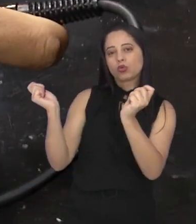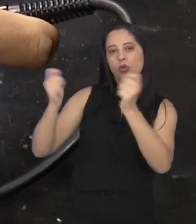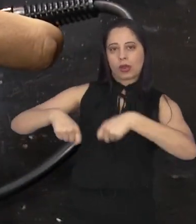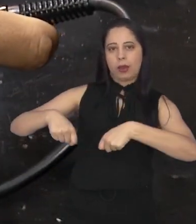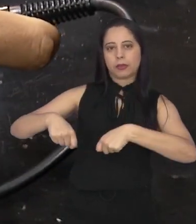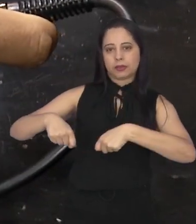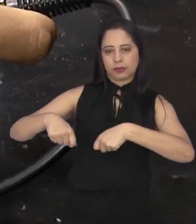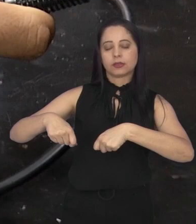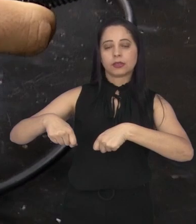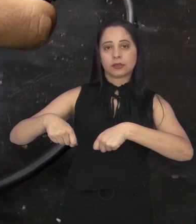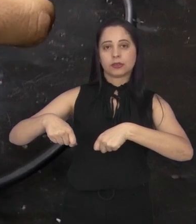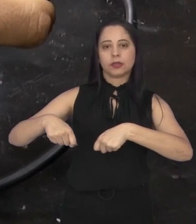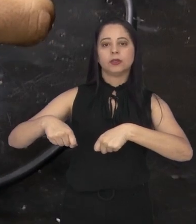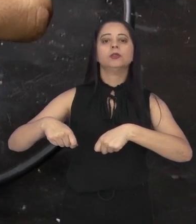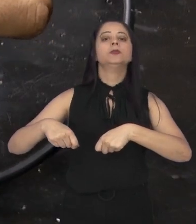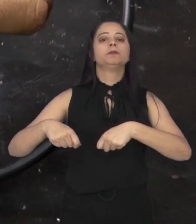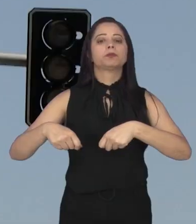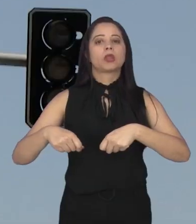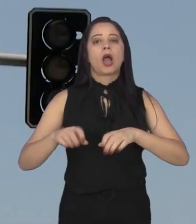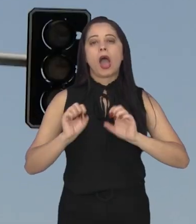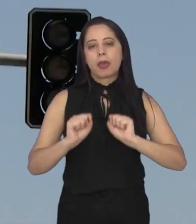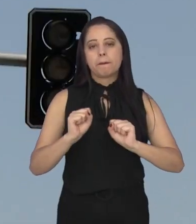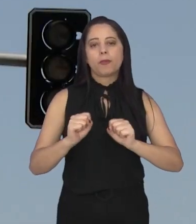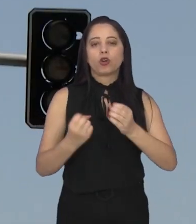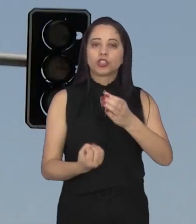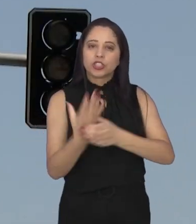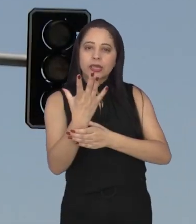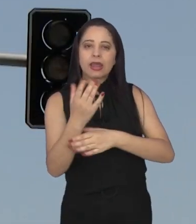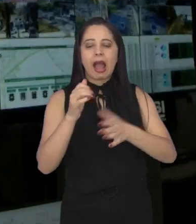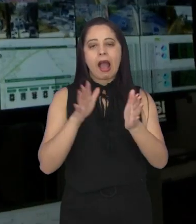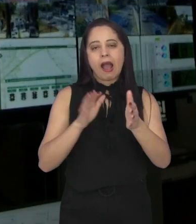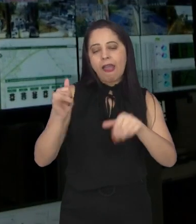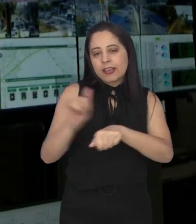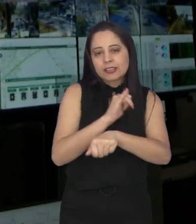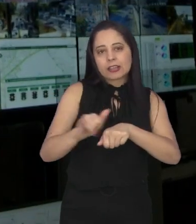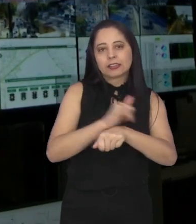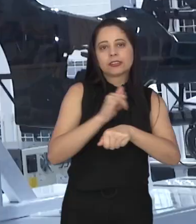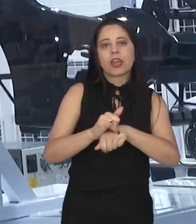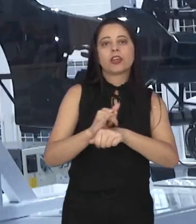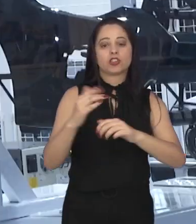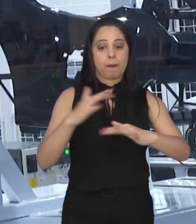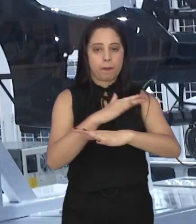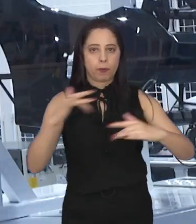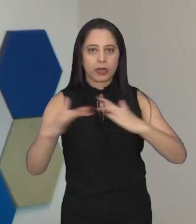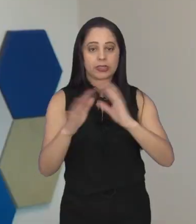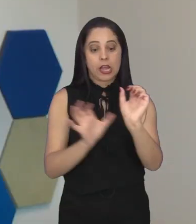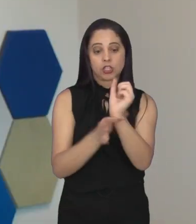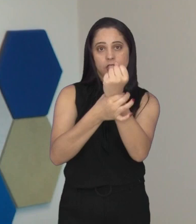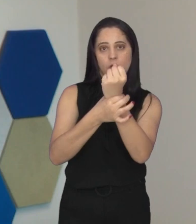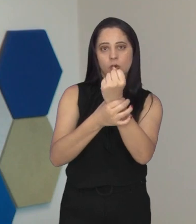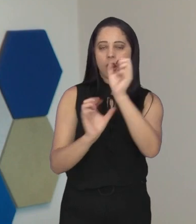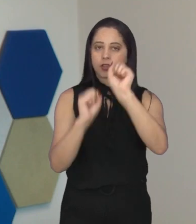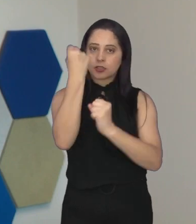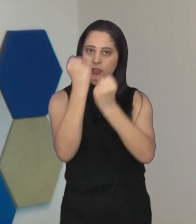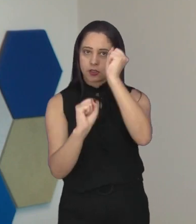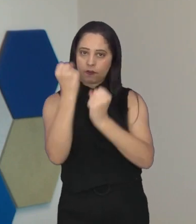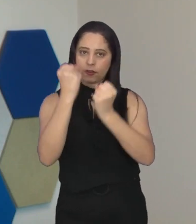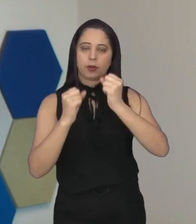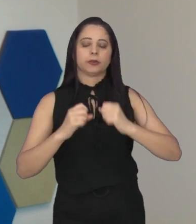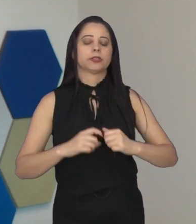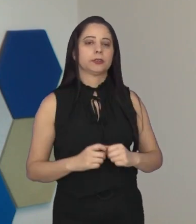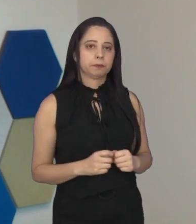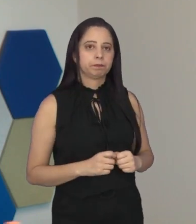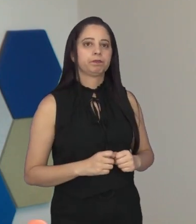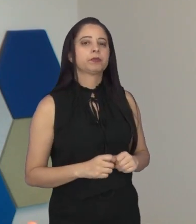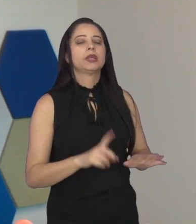testar propostas que possam contribuir em áreas como mobilidade, segurança e indústria. Esse comitê gestor é